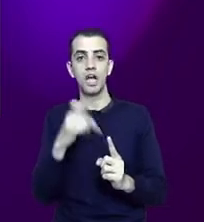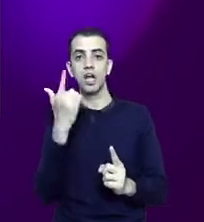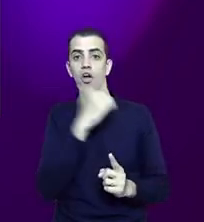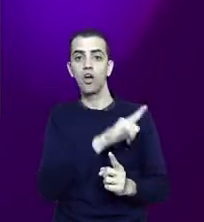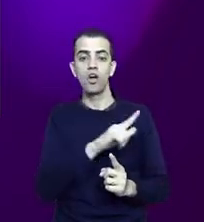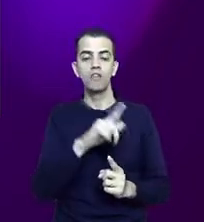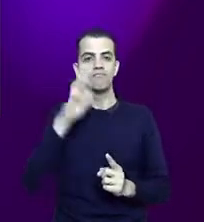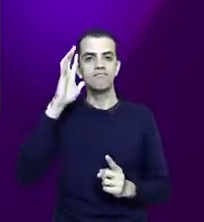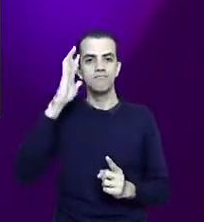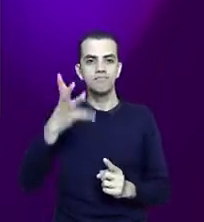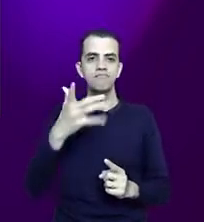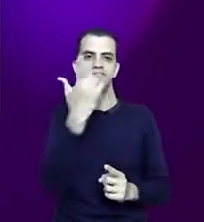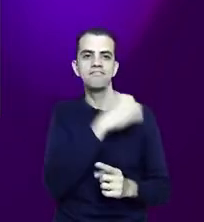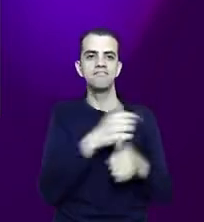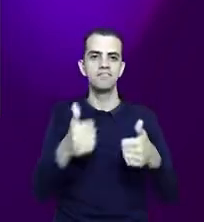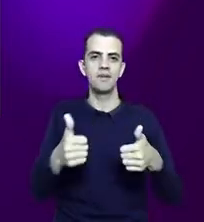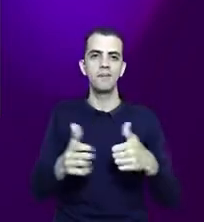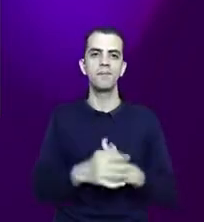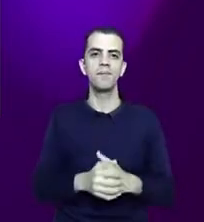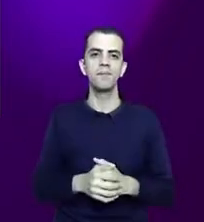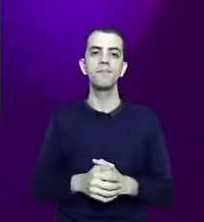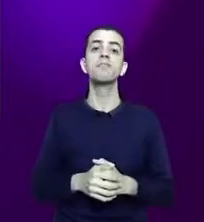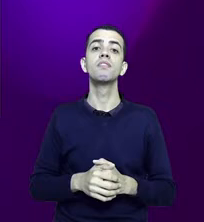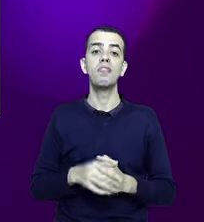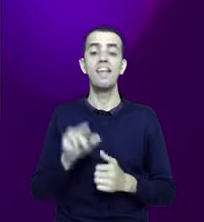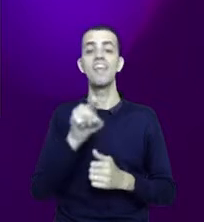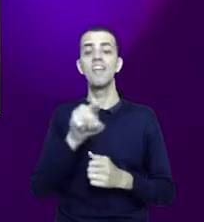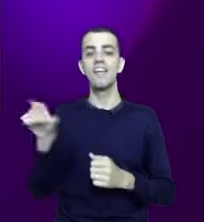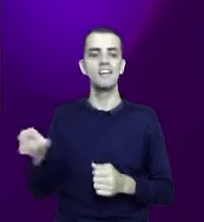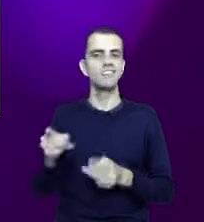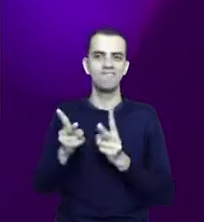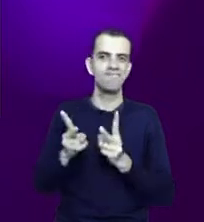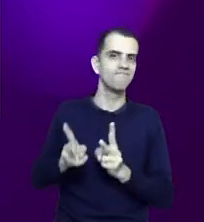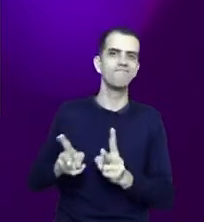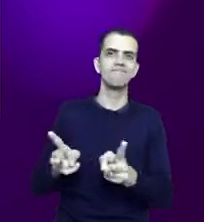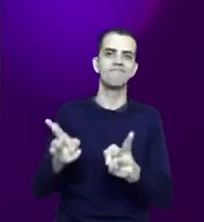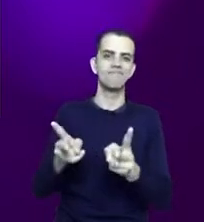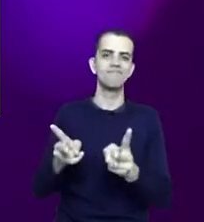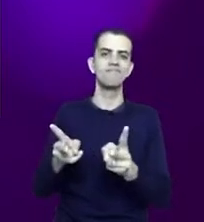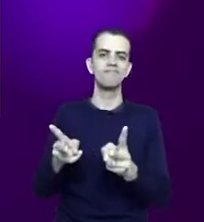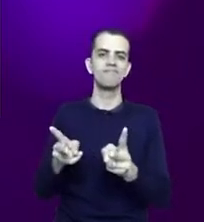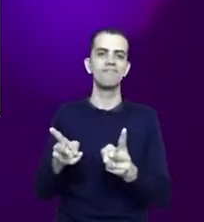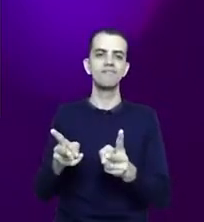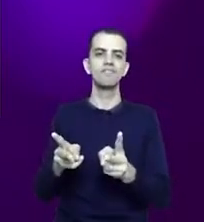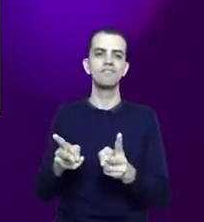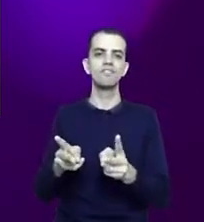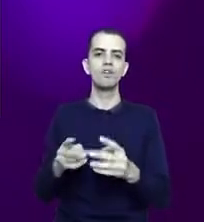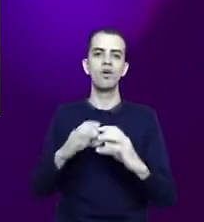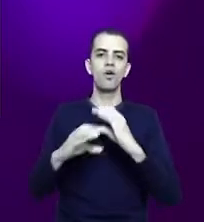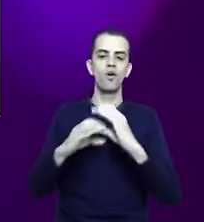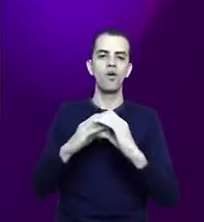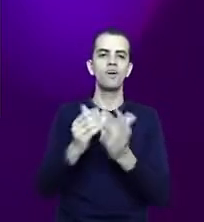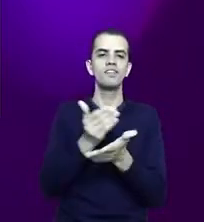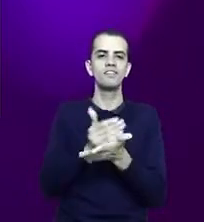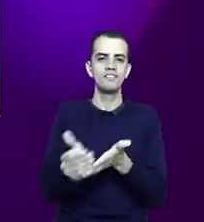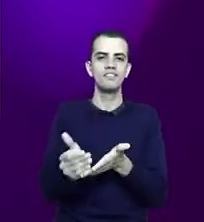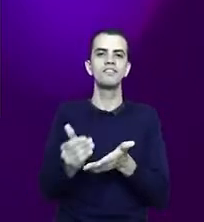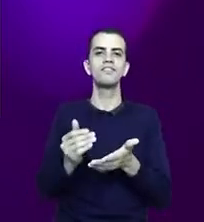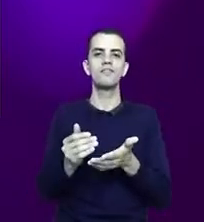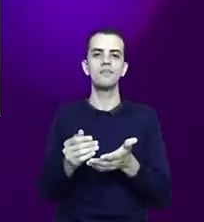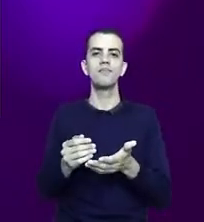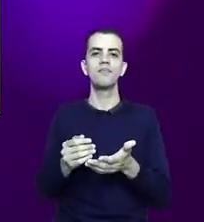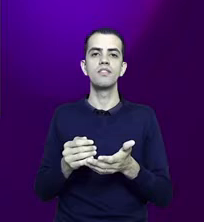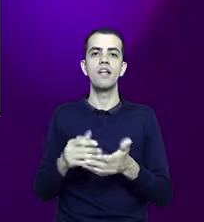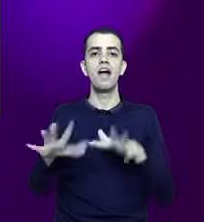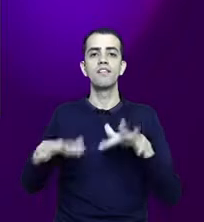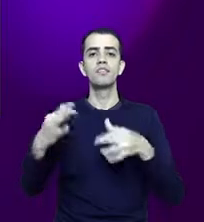esses pacientes aí, é um estudo que está continuando, essa é uma publicação inicial, que nós incluímos pacientes com uma